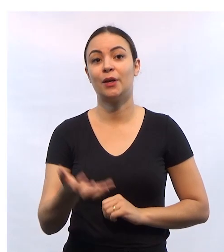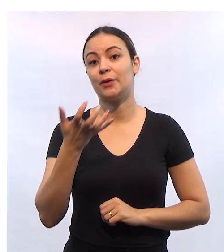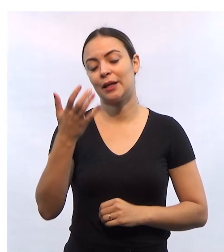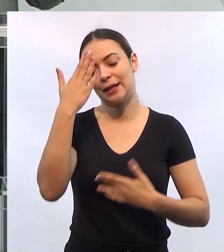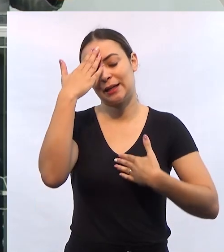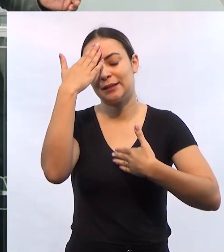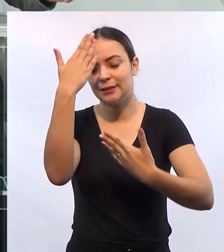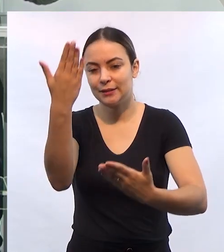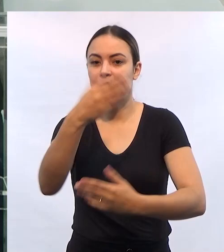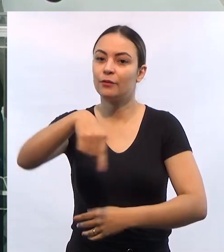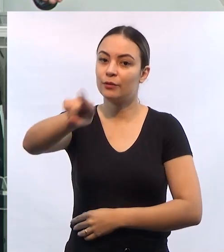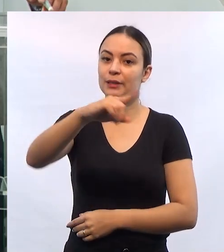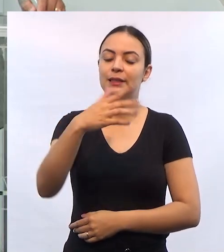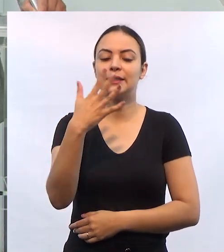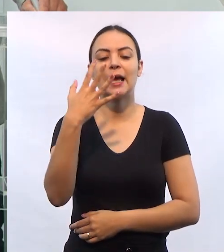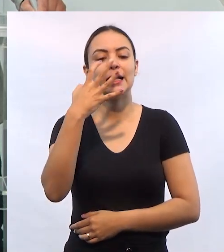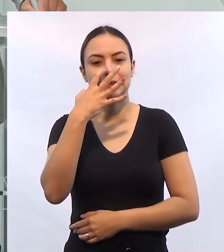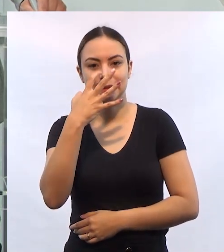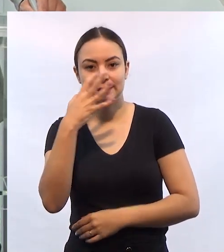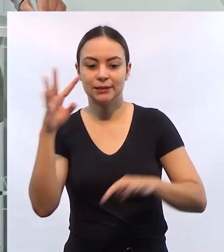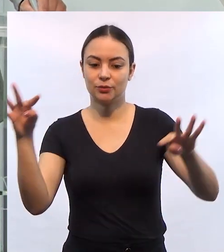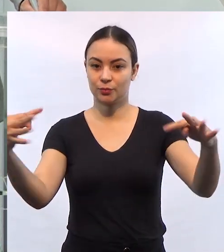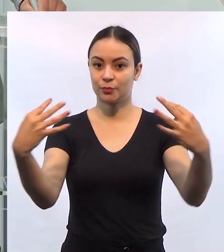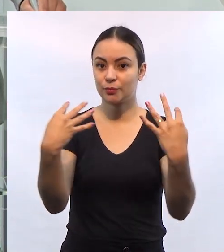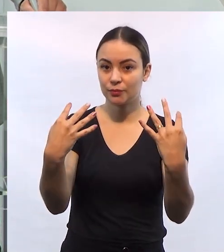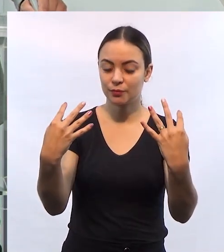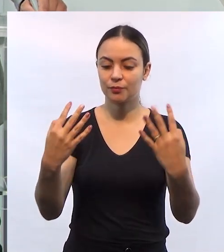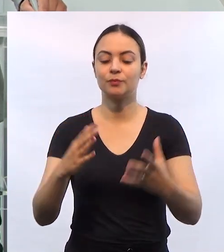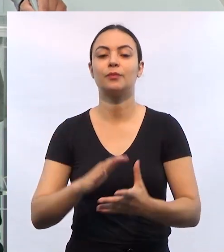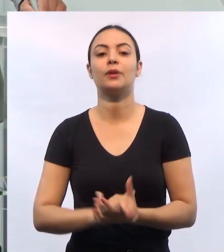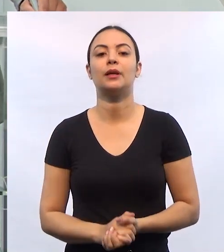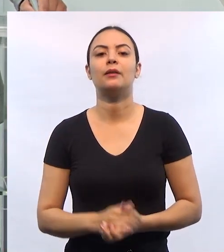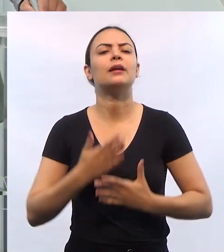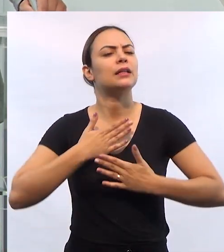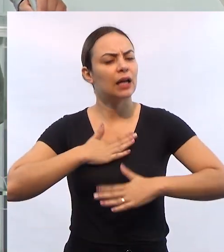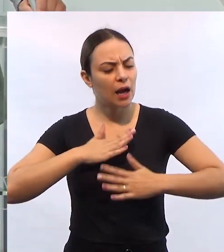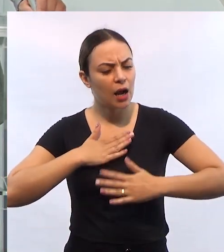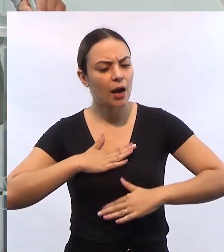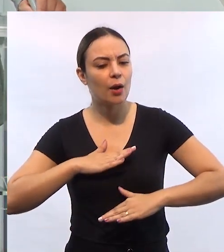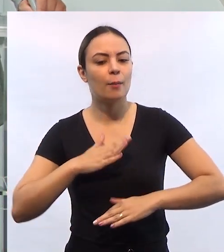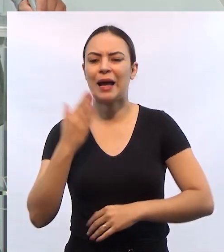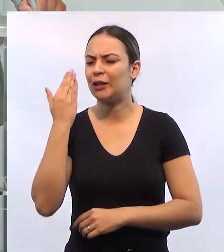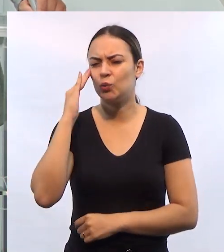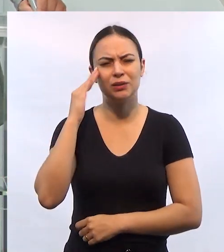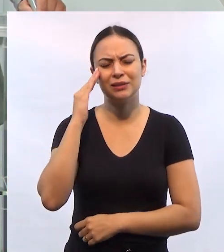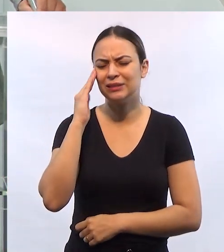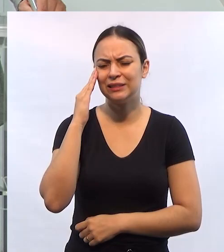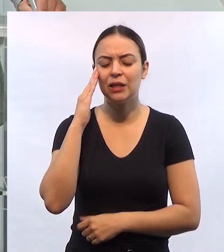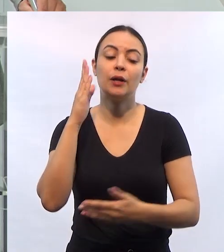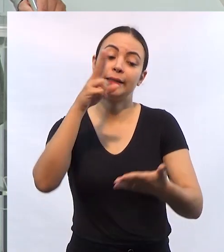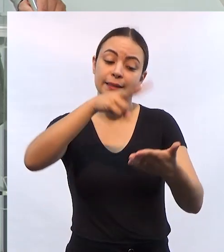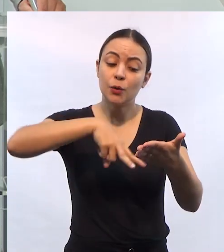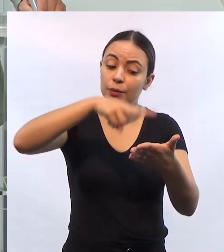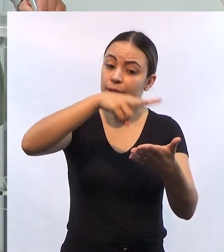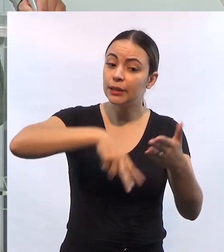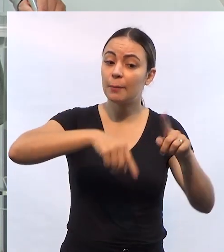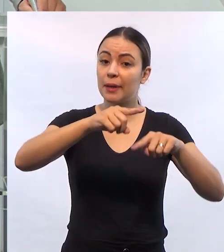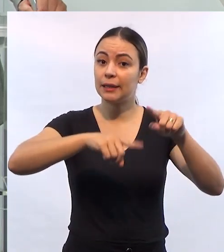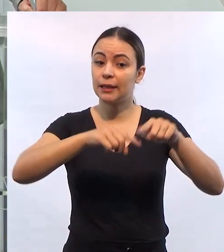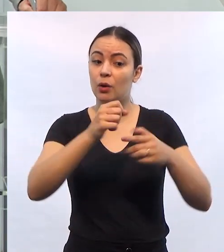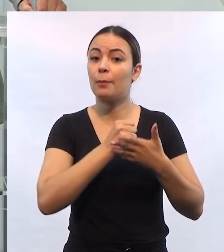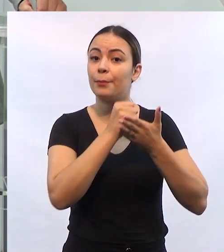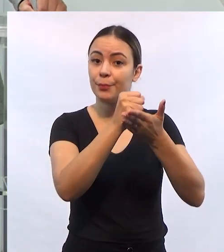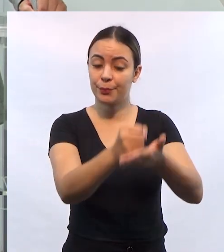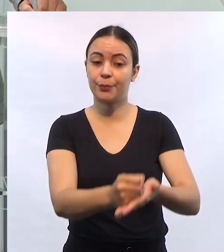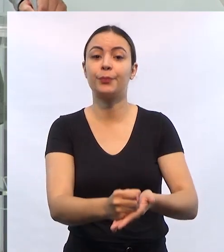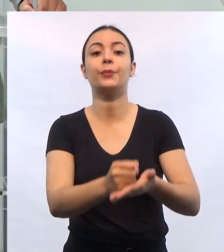Meu querido, quero te agradecer a tua participação na aula de hoje, fica tranquilo. Se você não entendeu alguma coisa, dá uma lida no material, esse material de apoio que está